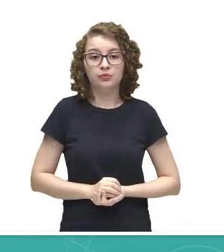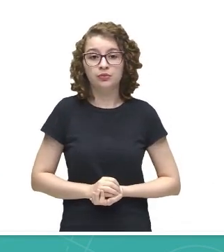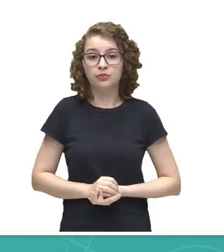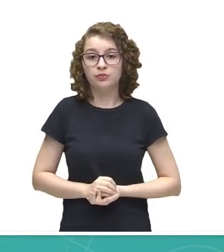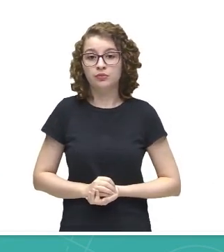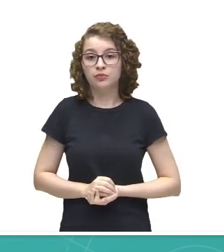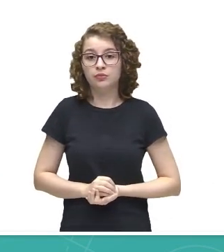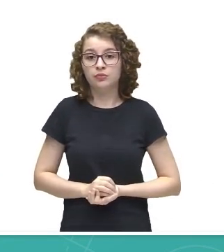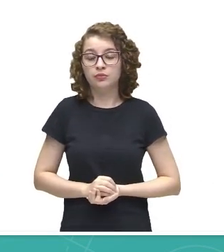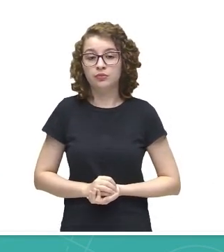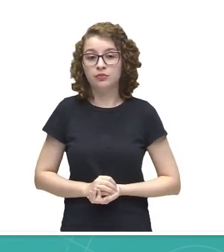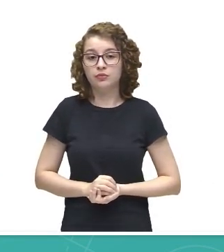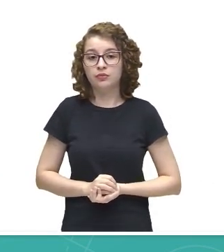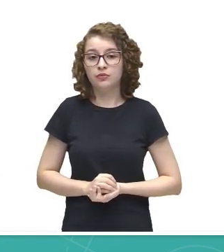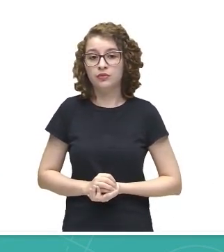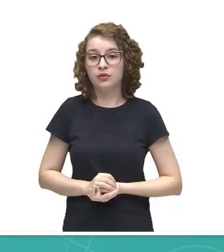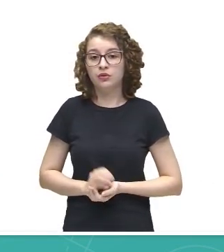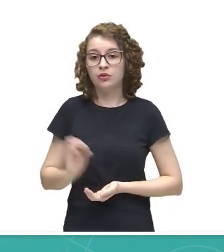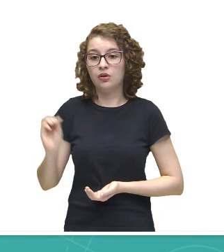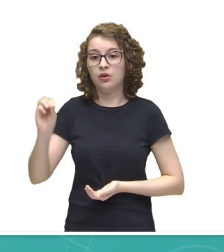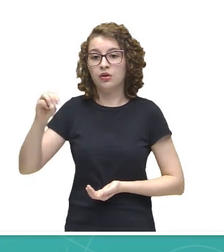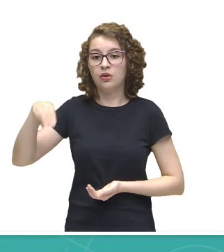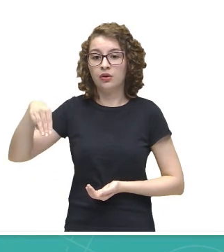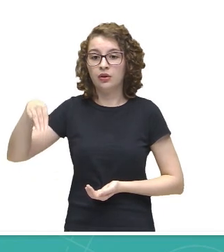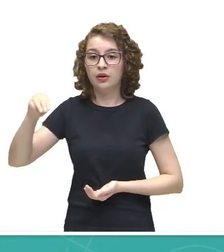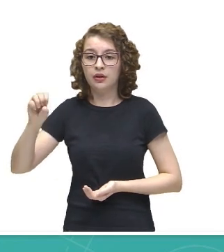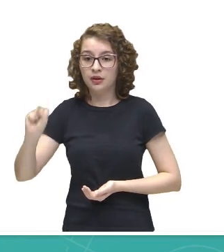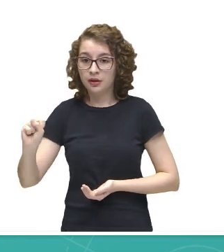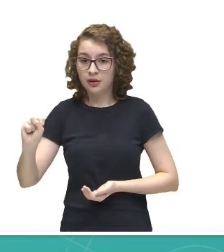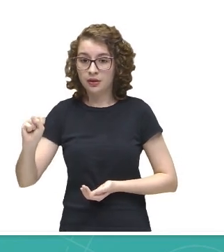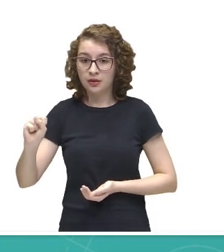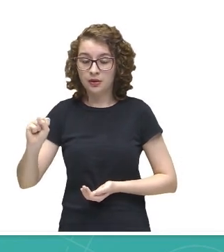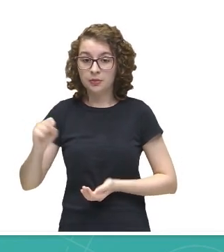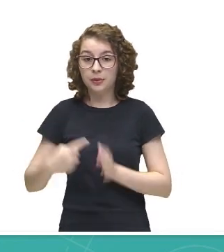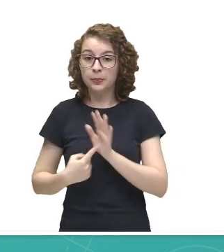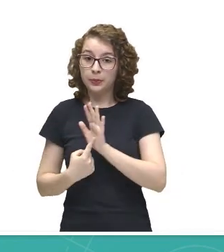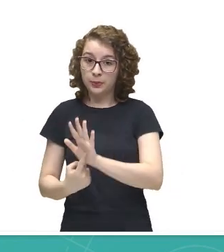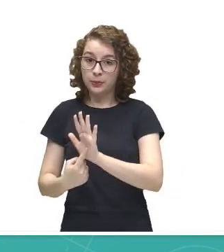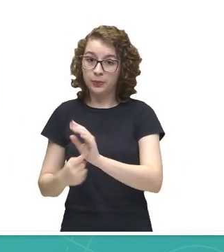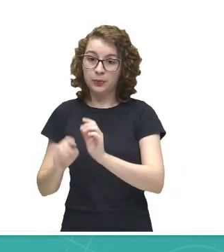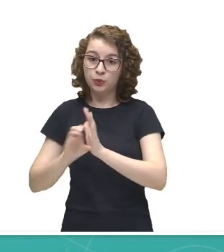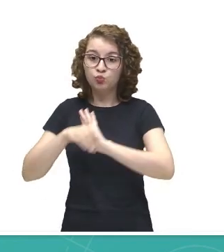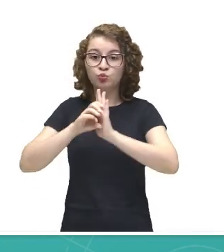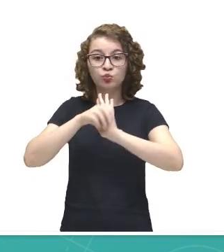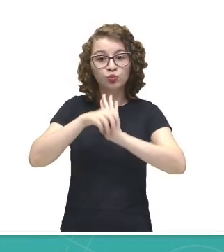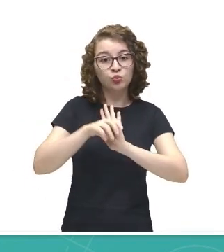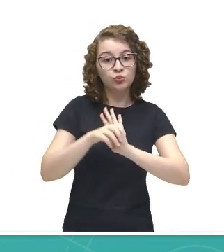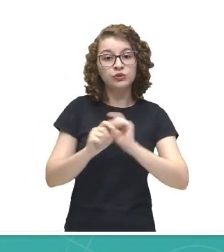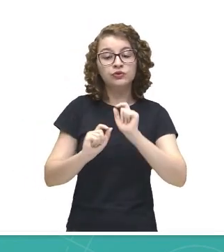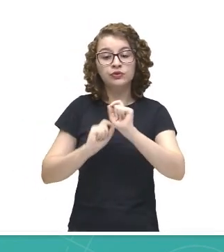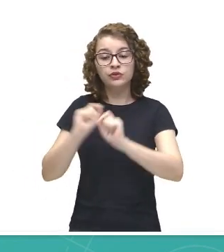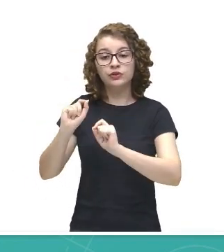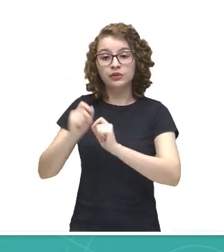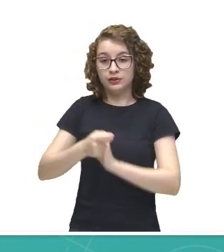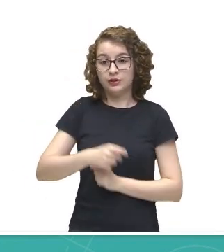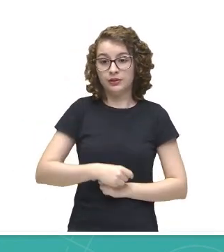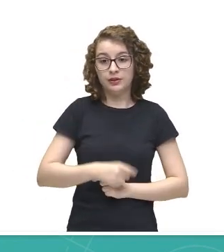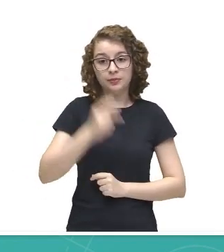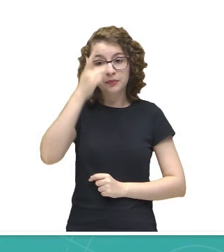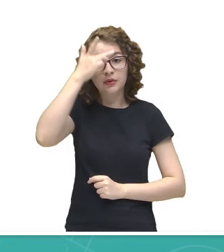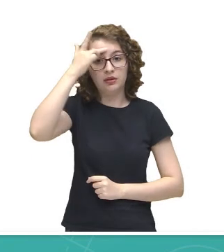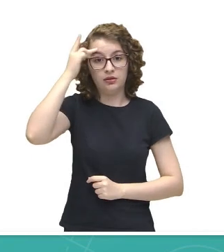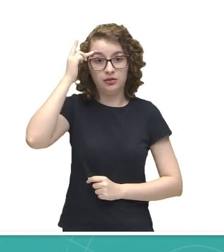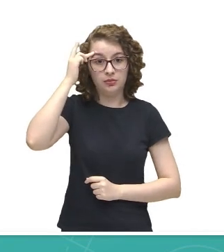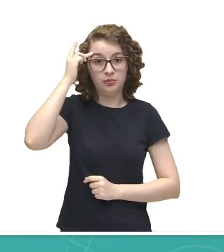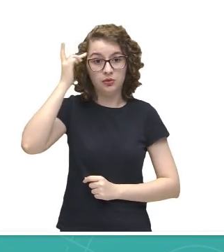apareceu através da OMS, da Organização Mundial da Saúde, onde eles utilizam esse conceito